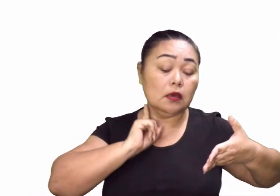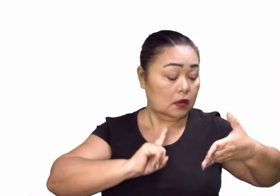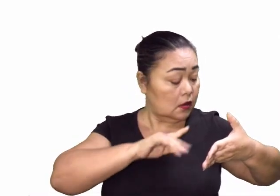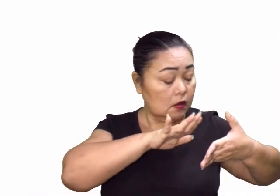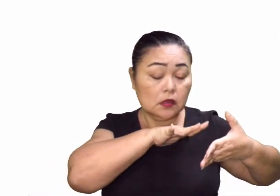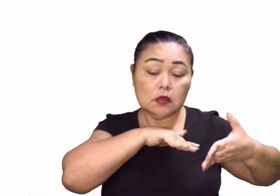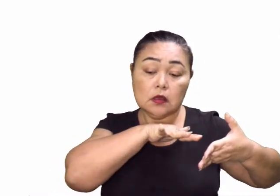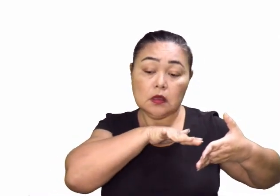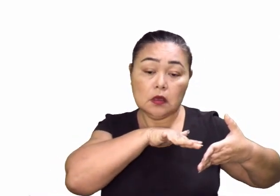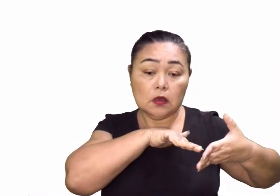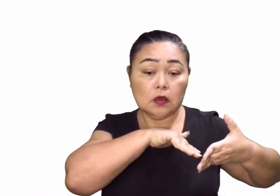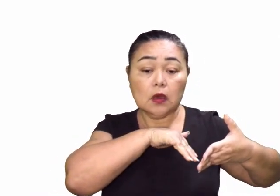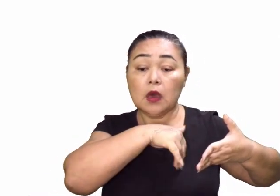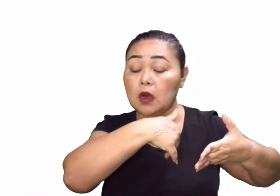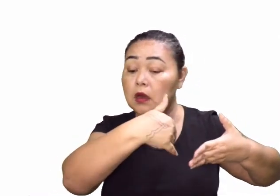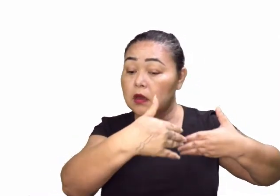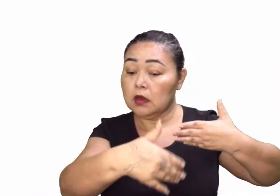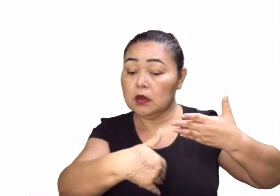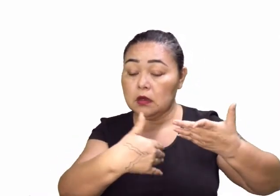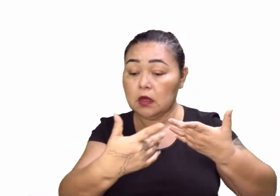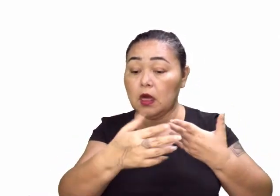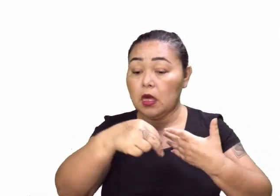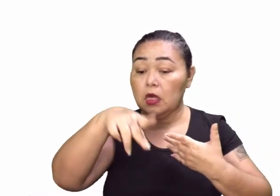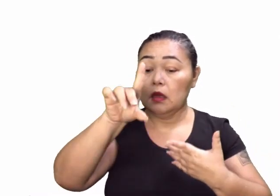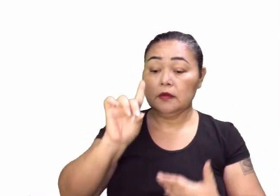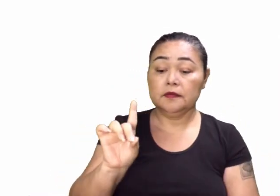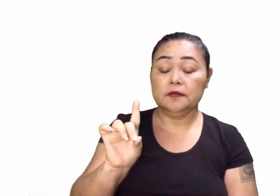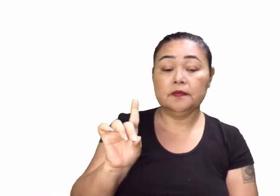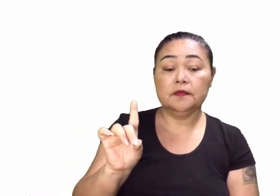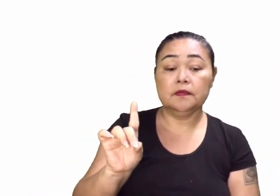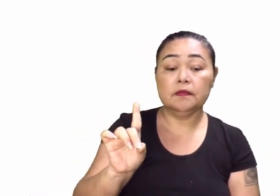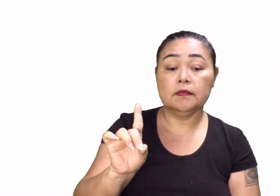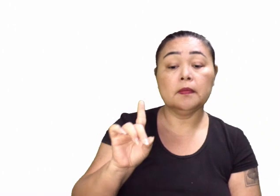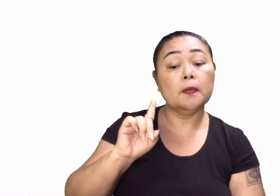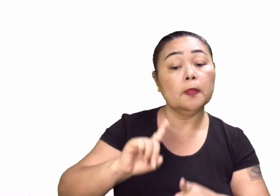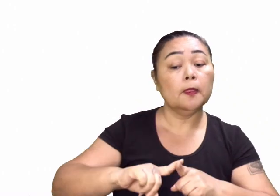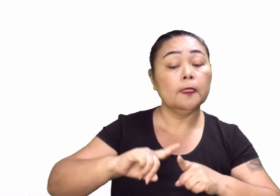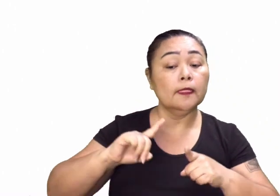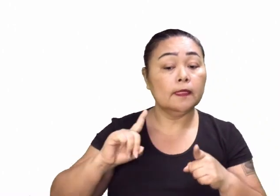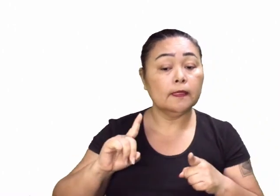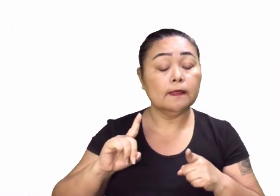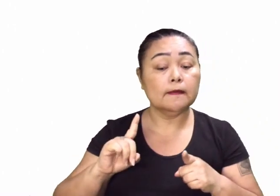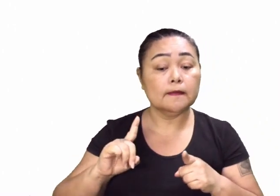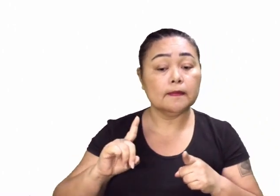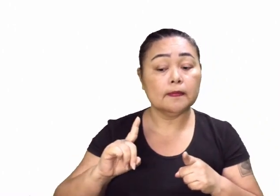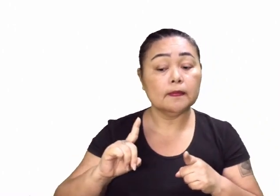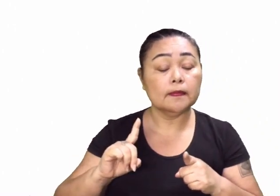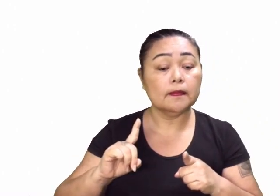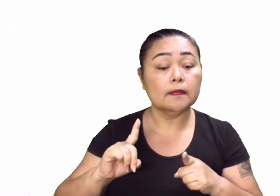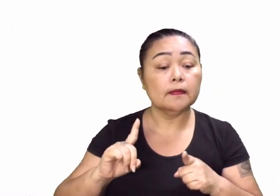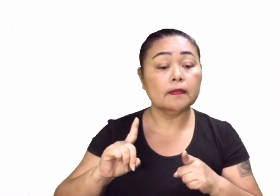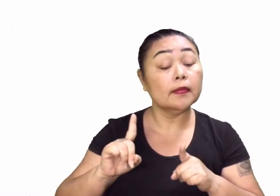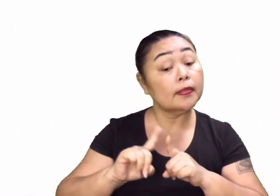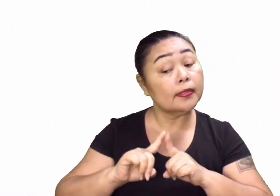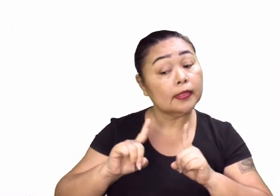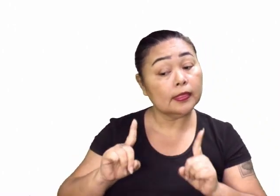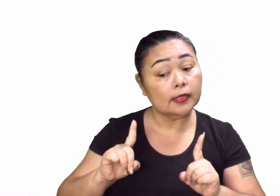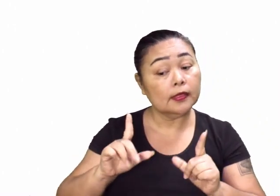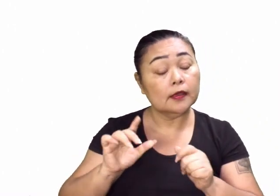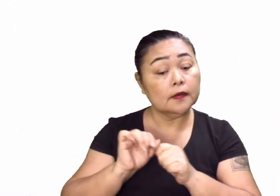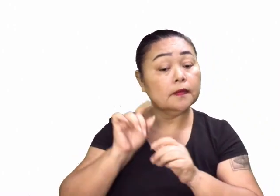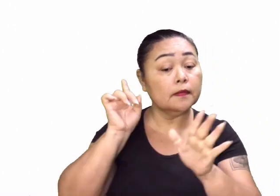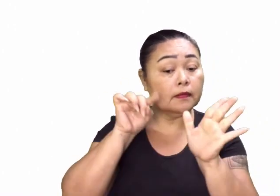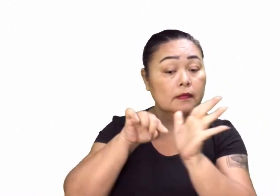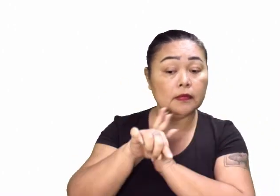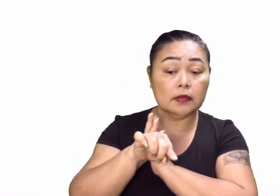Francisco nos remeta ao Nordeste, né? Exatamente. Mas, por acaso, apareceu alguma